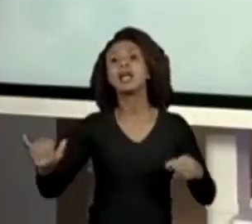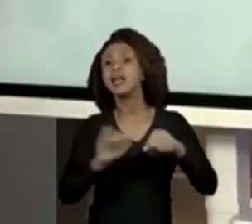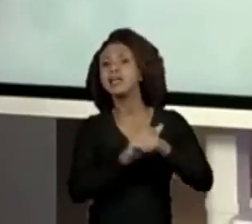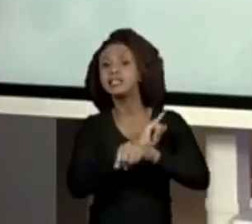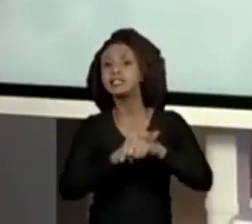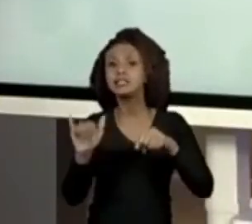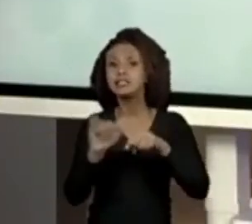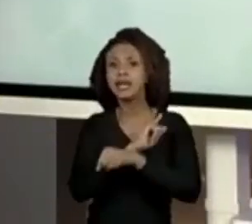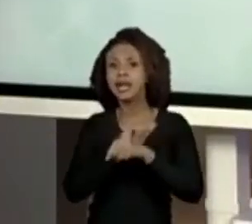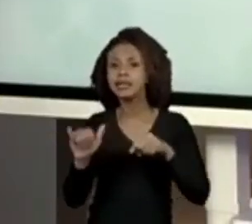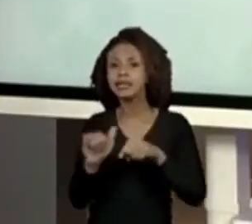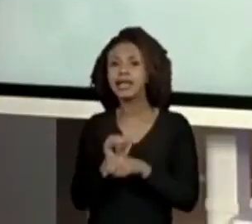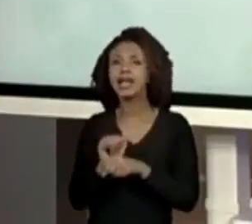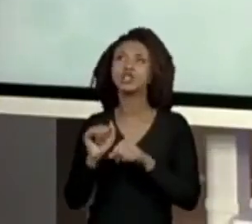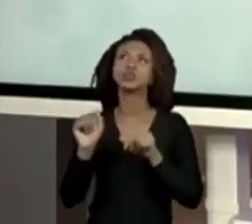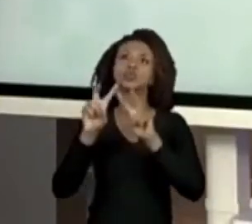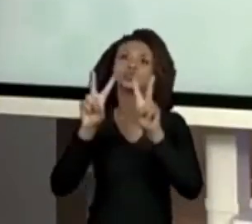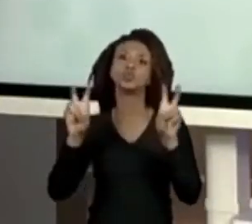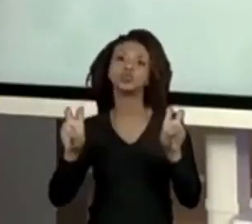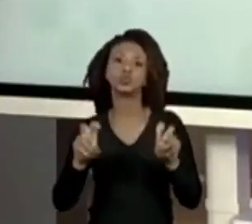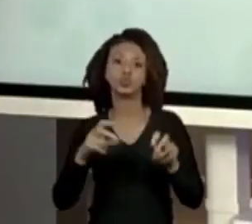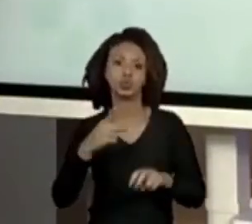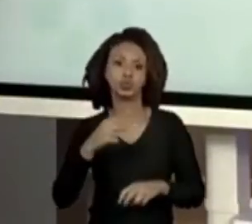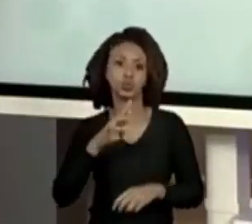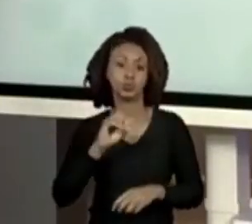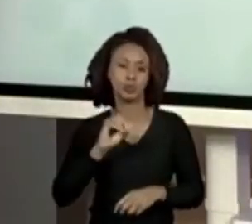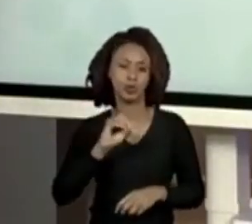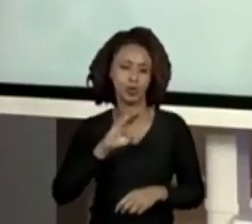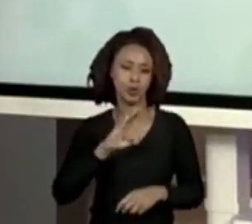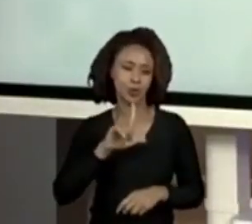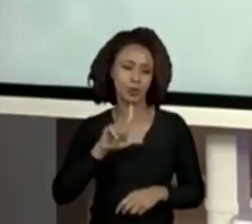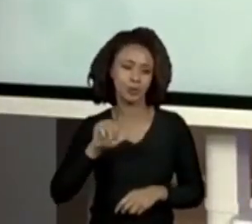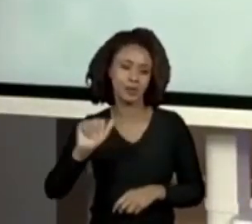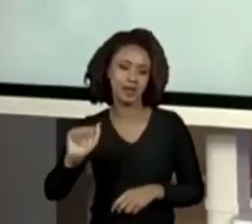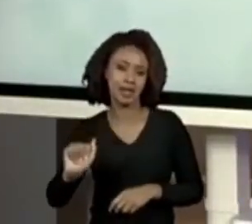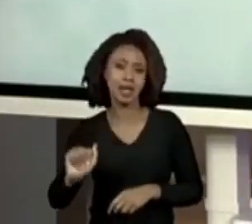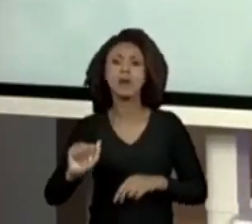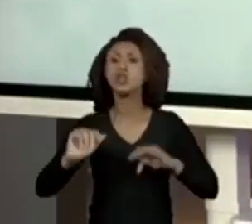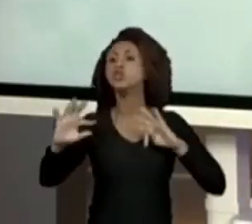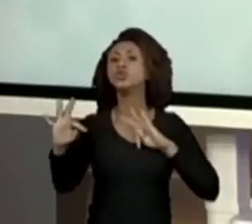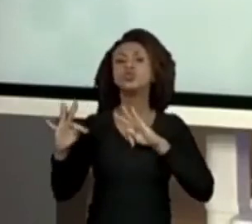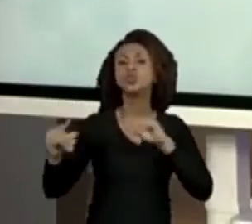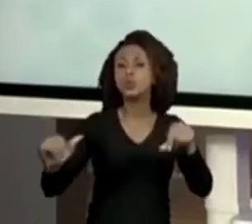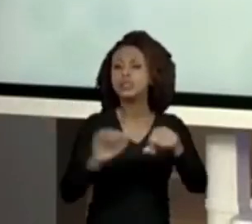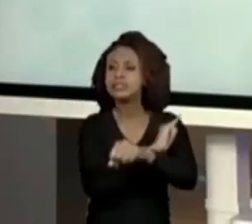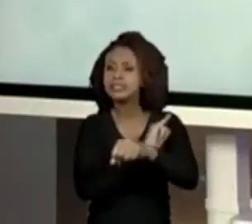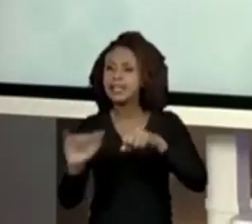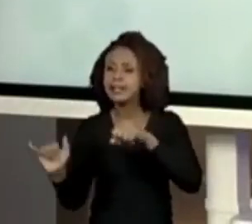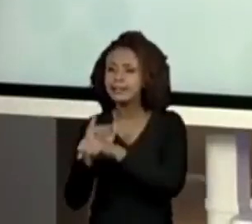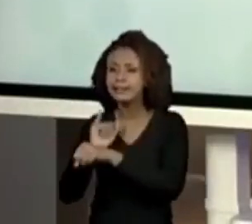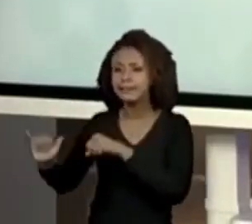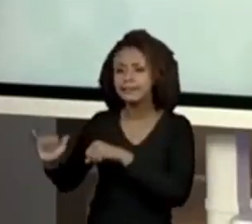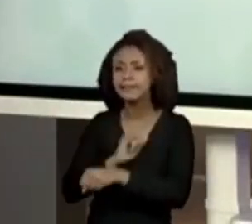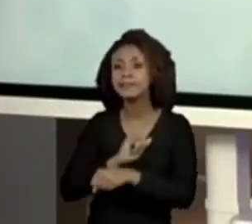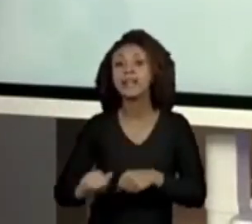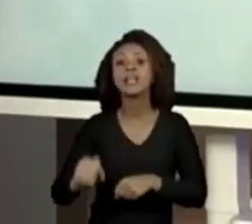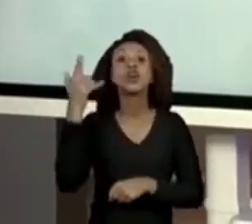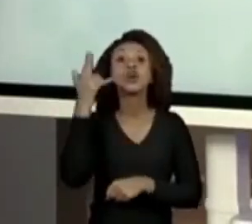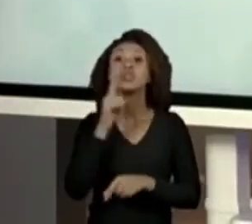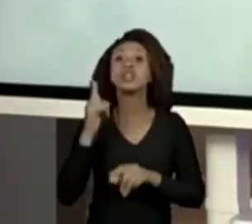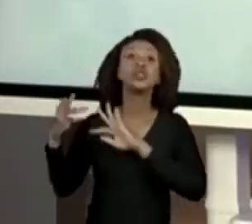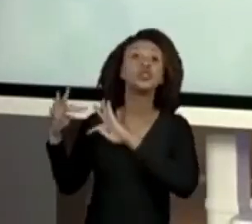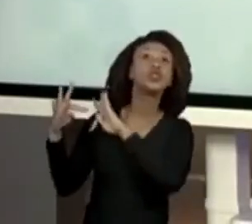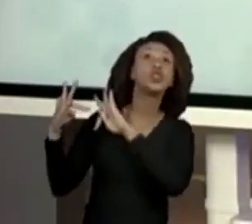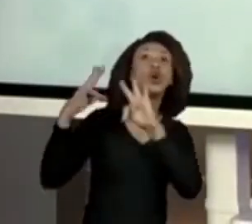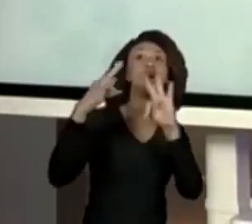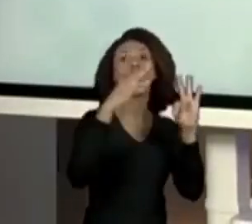estratégia na situação problema, a gente vai utilizar todas as possíveis, tá bom? Para que a gente possa alcançar todo mundo